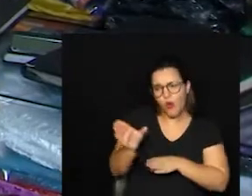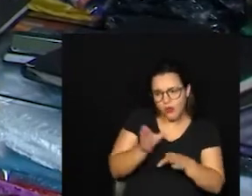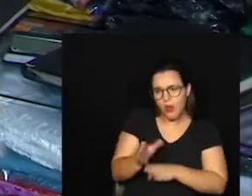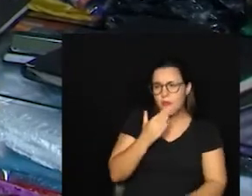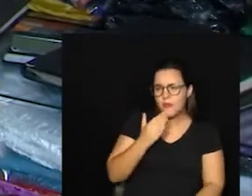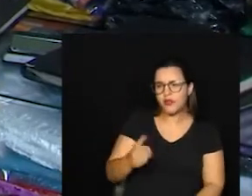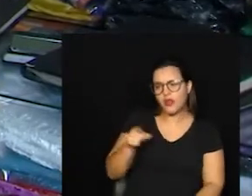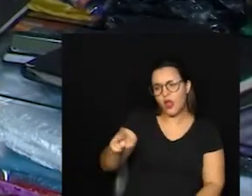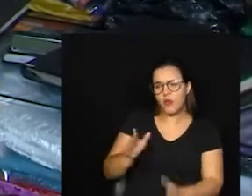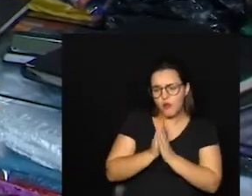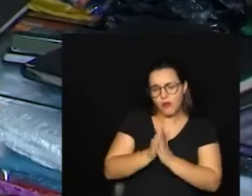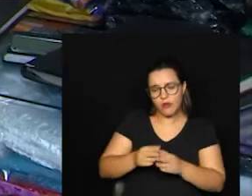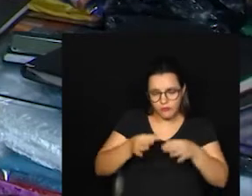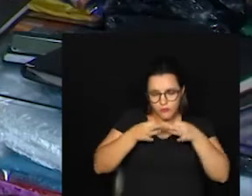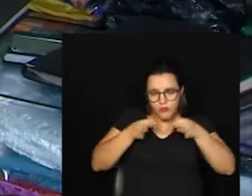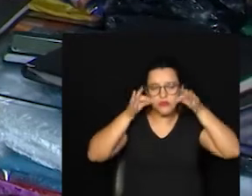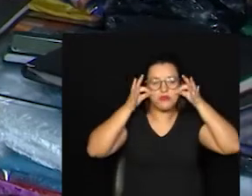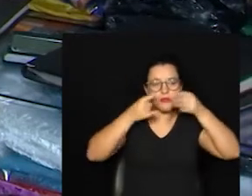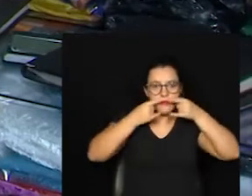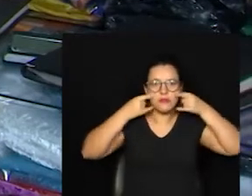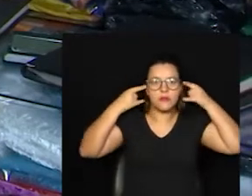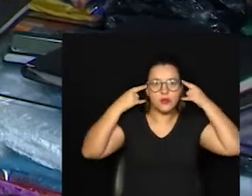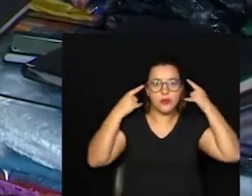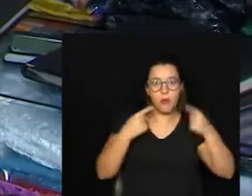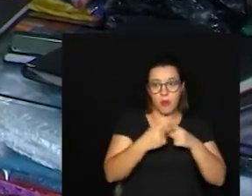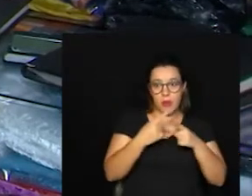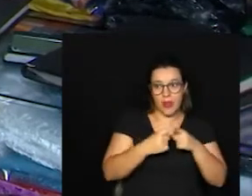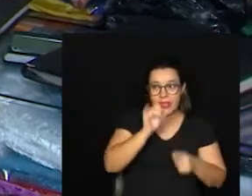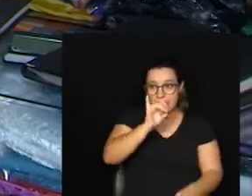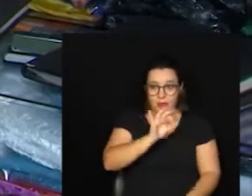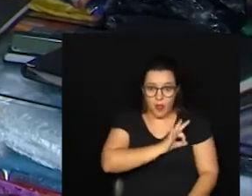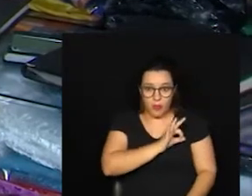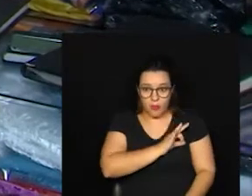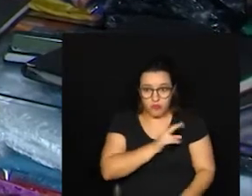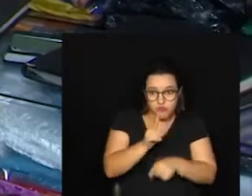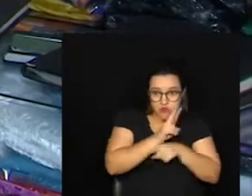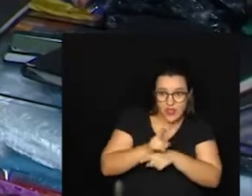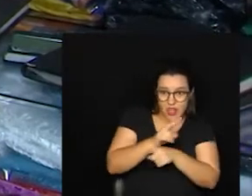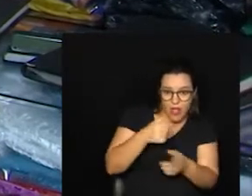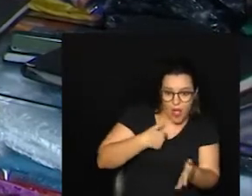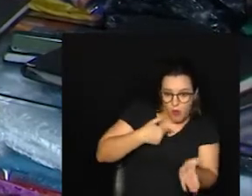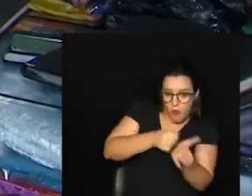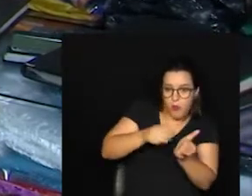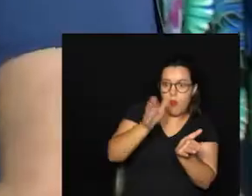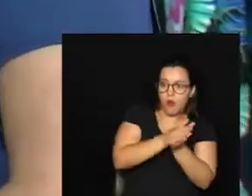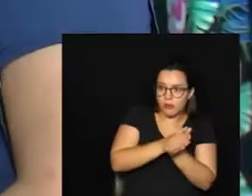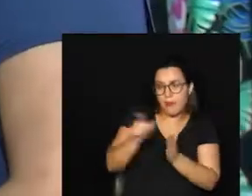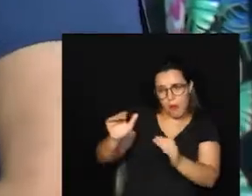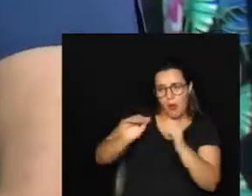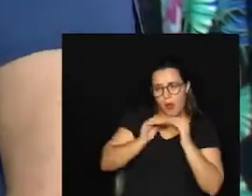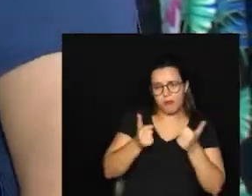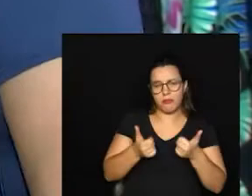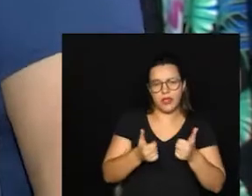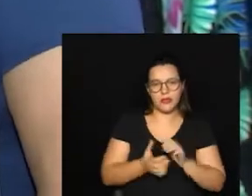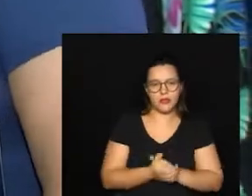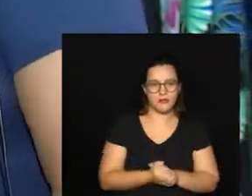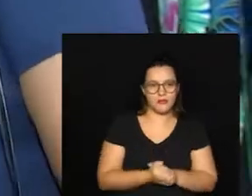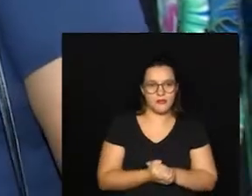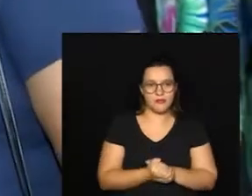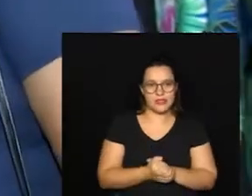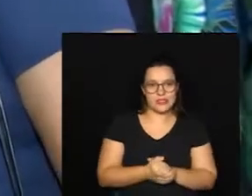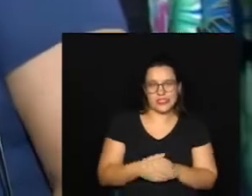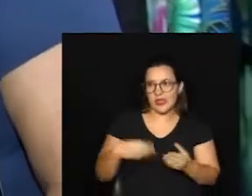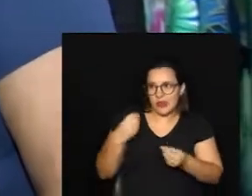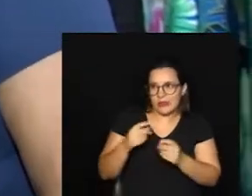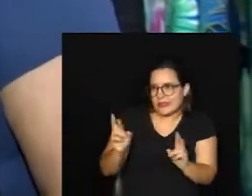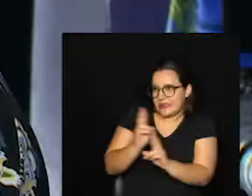para a pessoa colocar, porque a gente corria risco de tomar multa. E tudo mais, aí todo mundo seguia a regra. E para não causar mal-estar